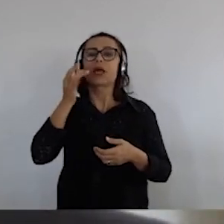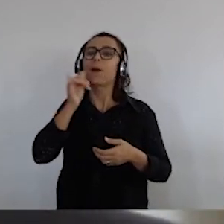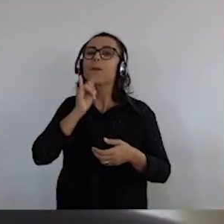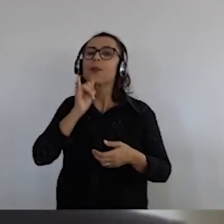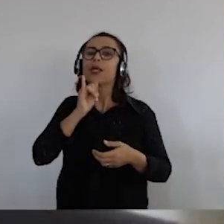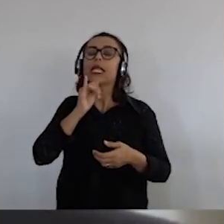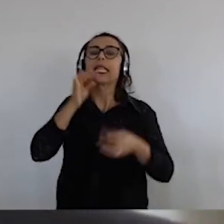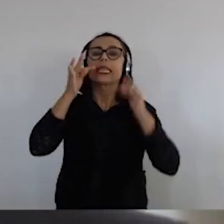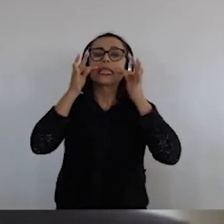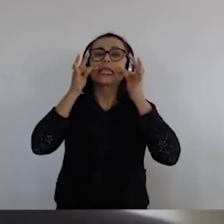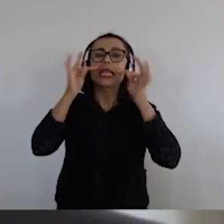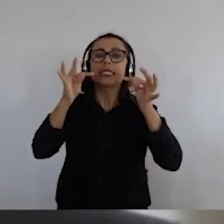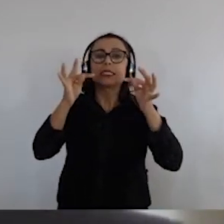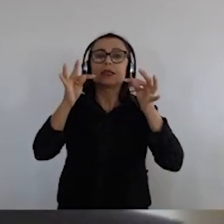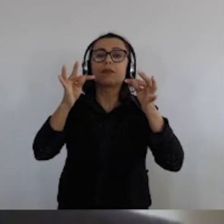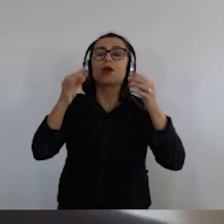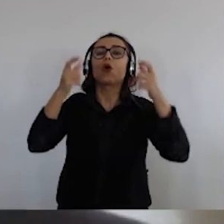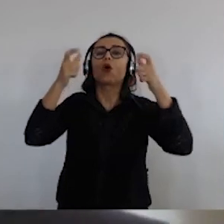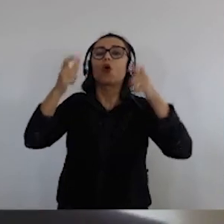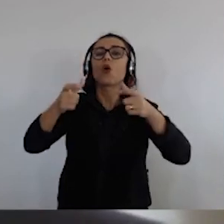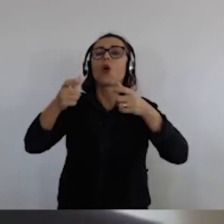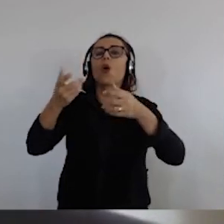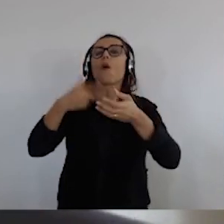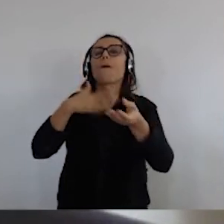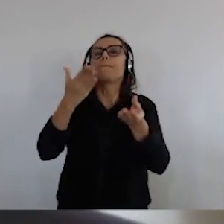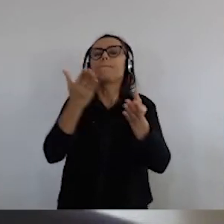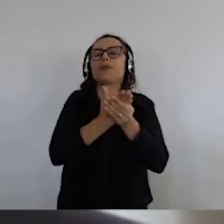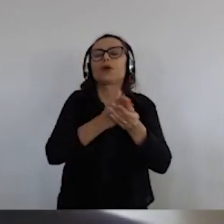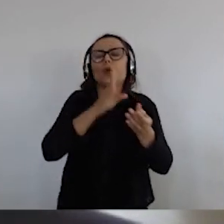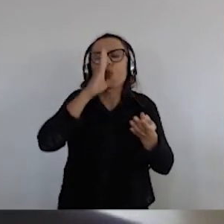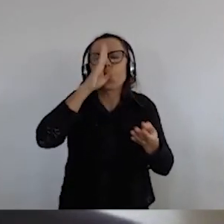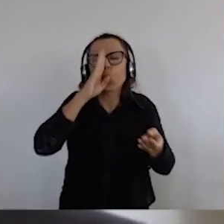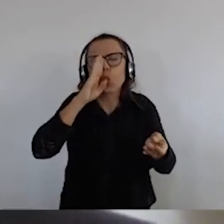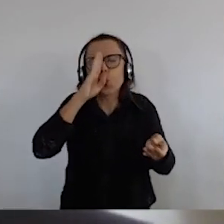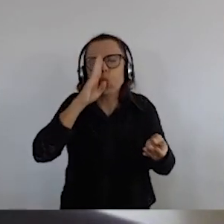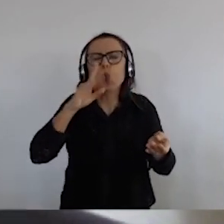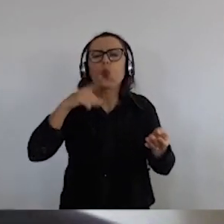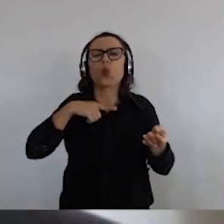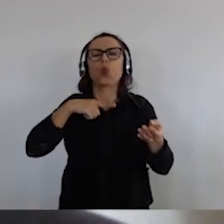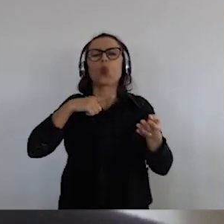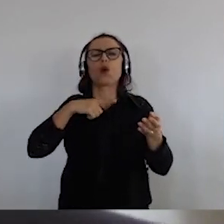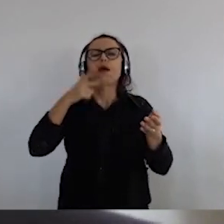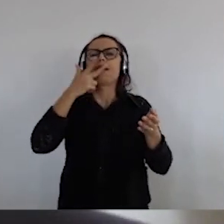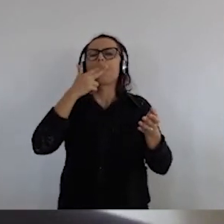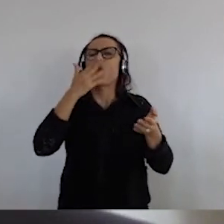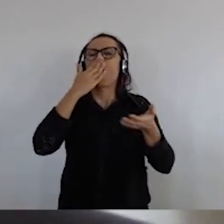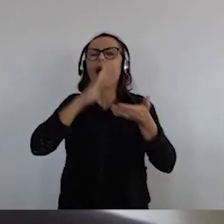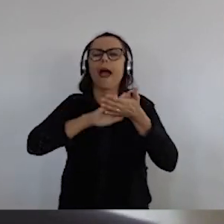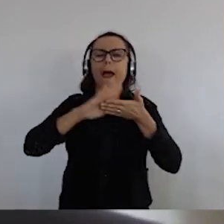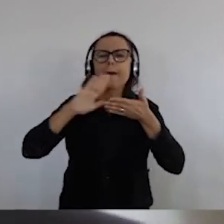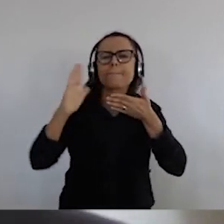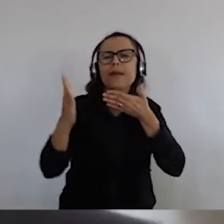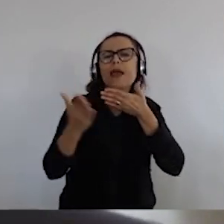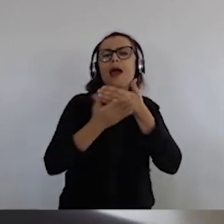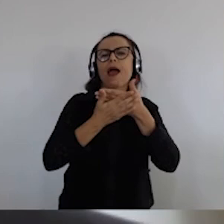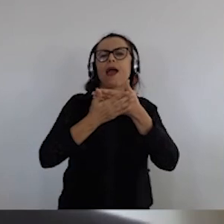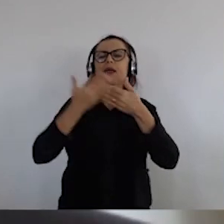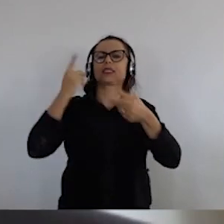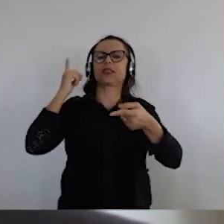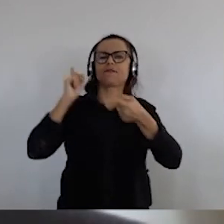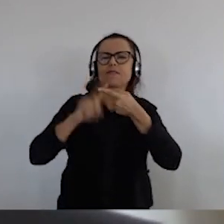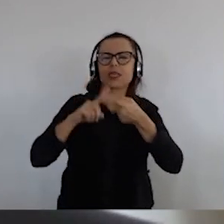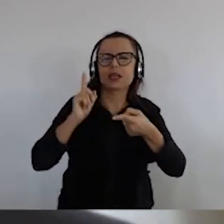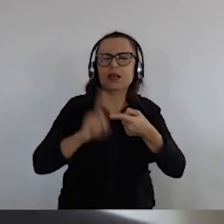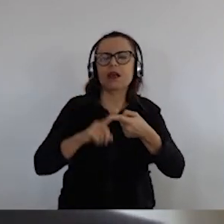de testemunhas em processos onde há um grave litígio, sérios riscos de ameaça, sérios riscos de condução do depoimento